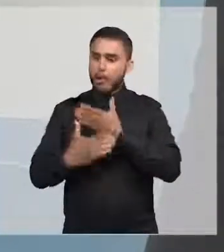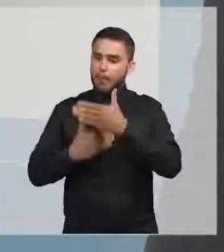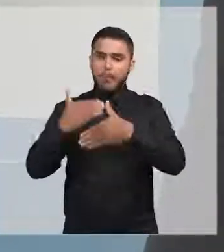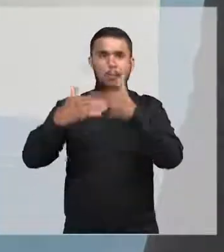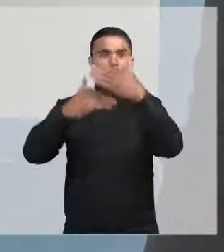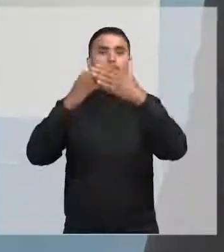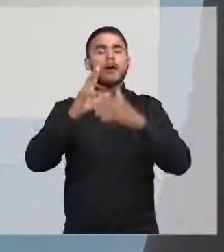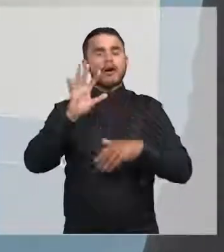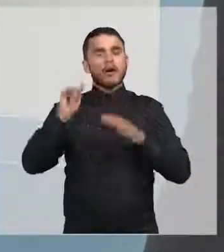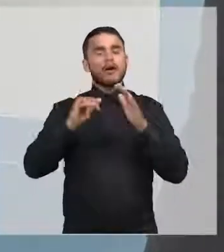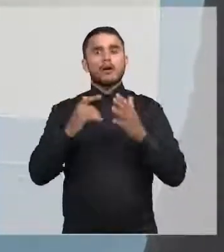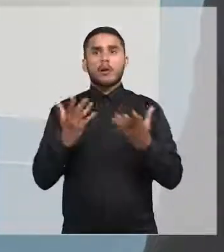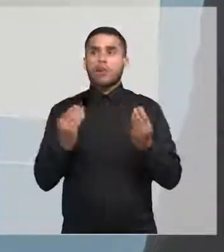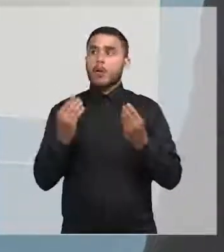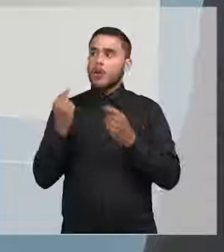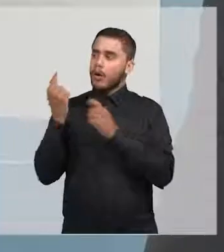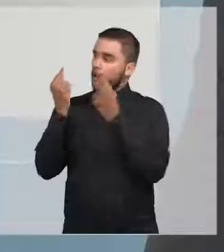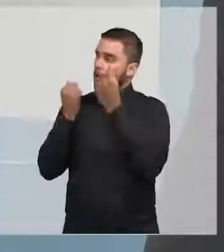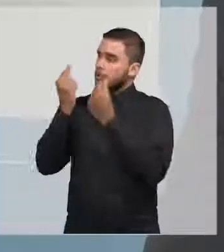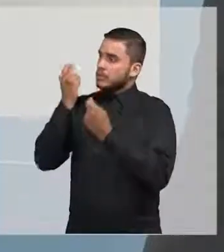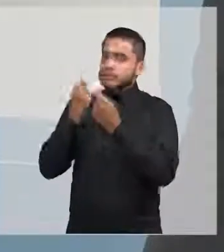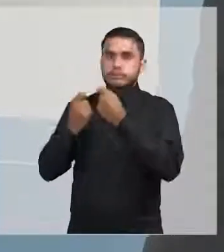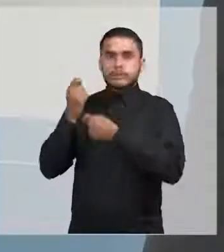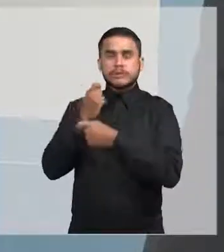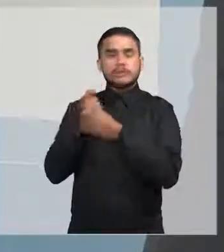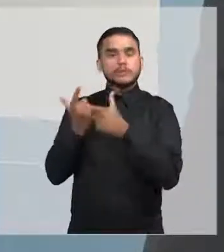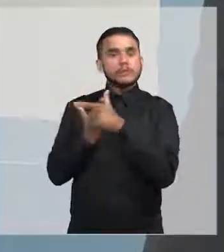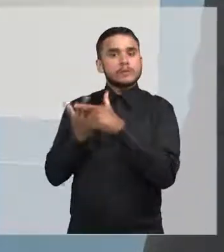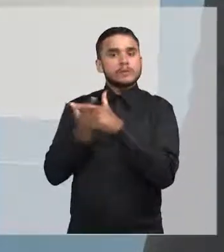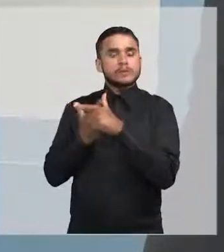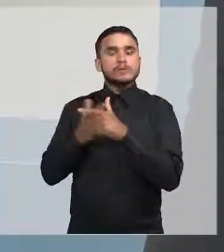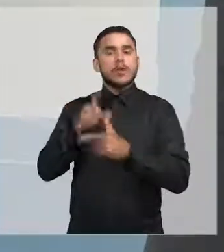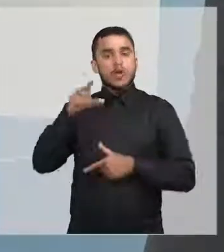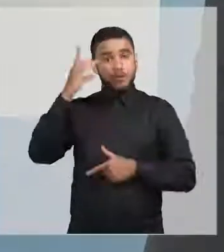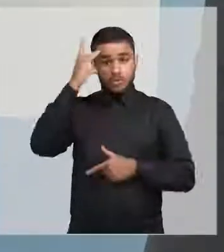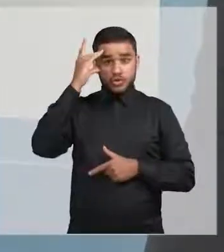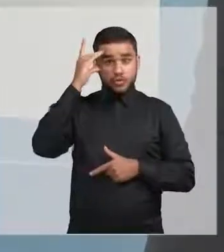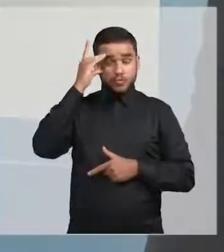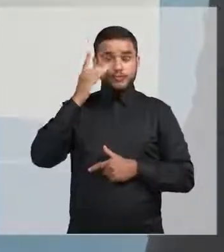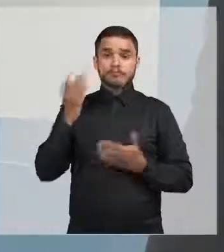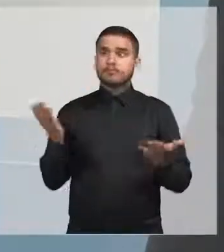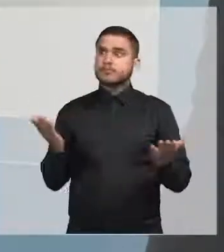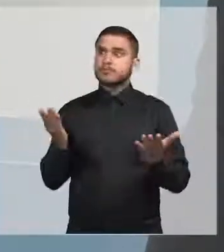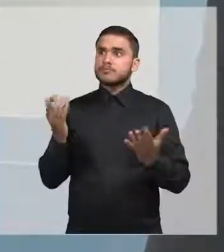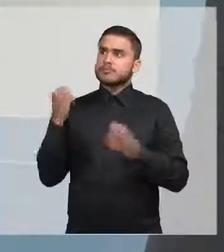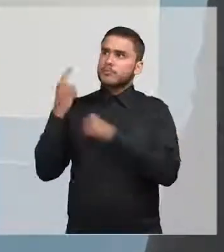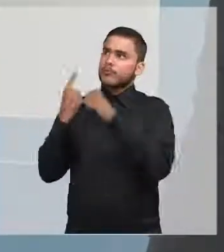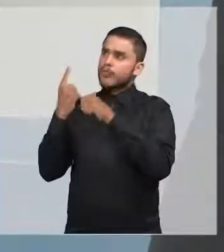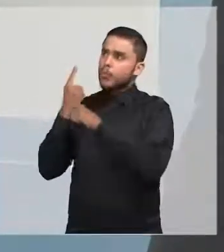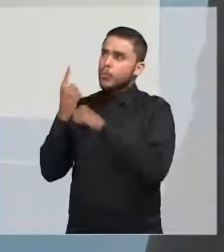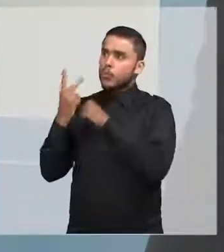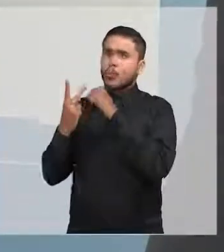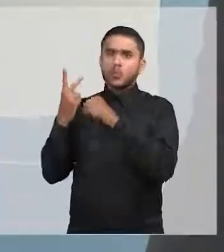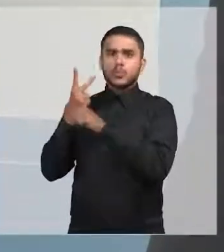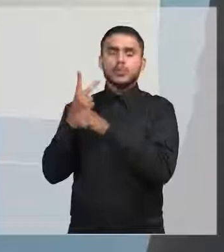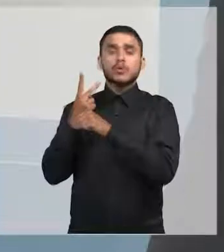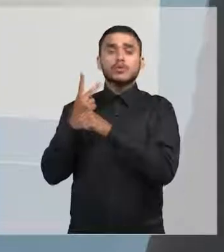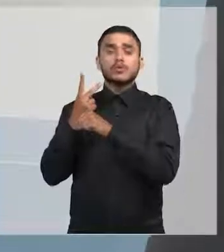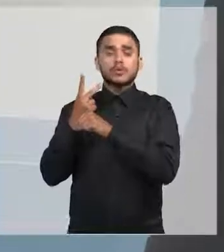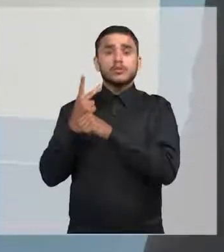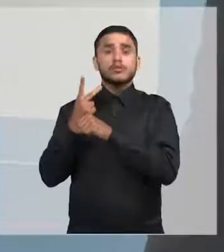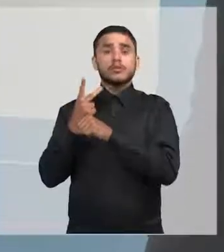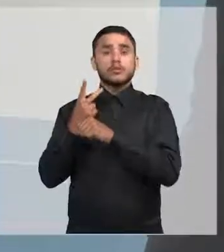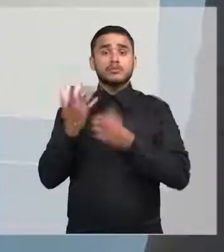crescimento, porque a gente teve anos seguidos de recessão, uma Dilma, nós tivemos 2 anos seguidos de recessão, cara. Isso só aconteceu, sabe